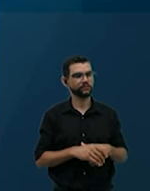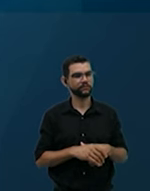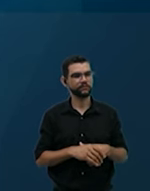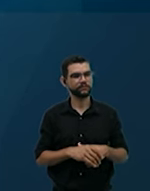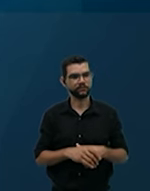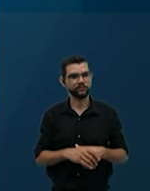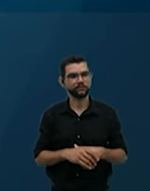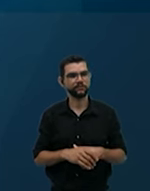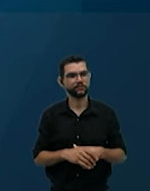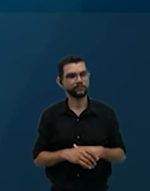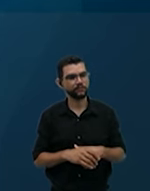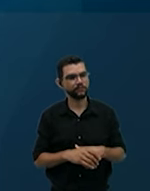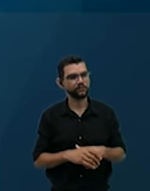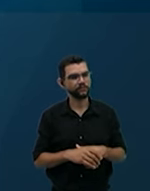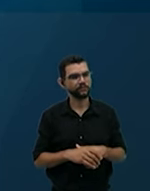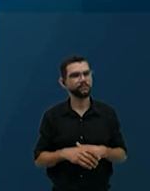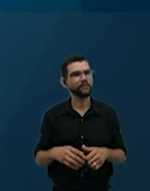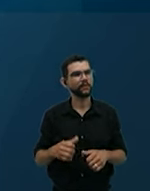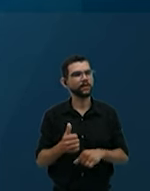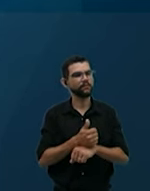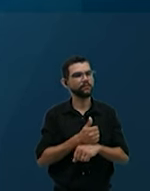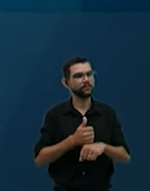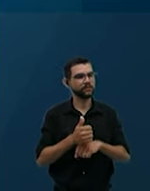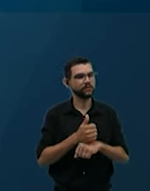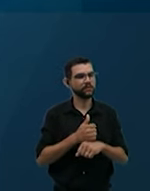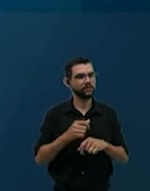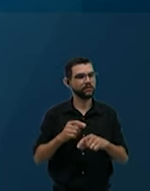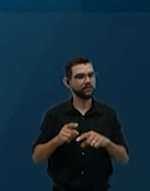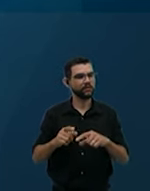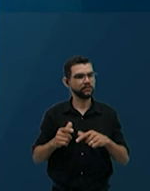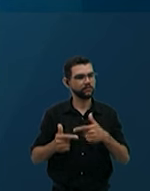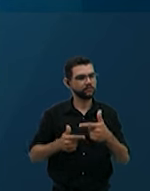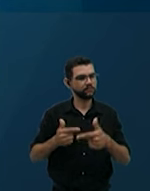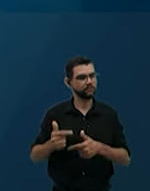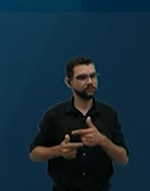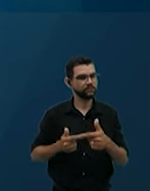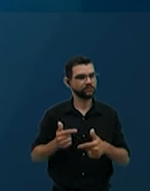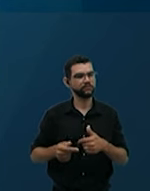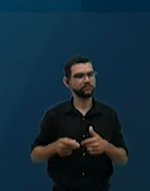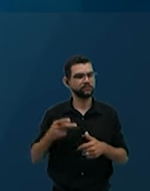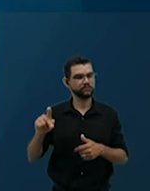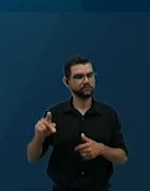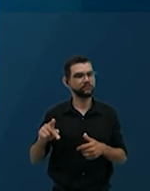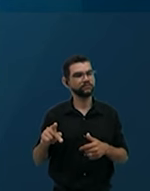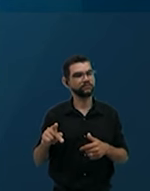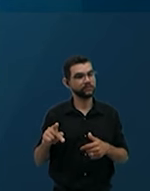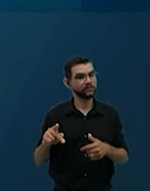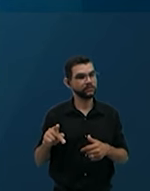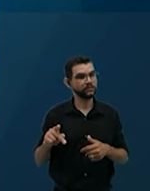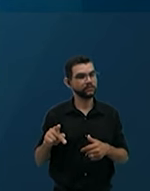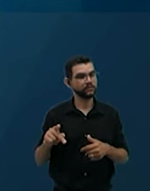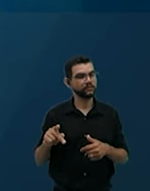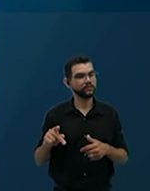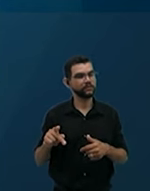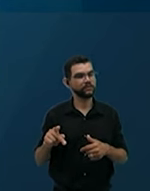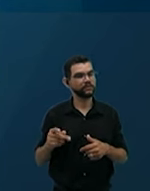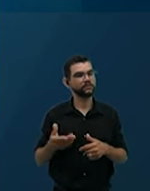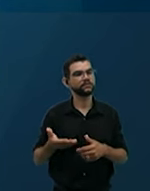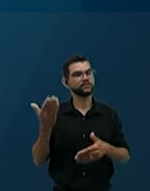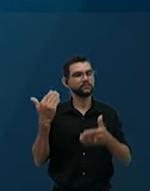profissionais desses anistiados naquele regime da época, né?